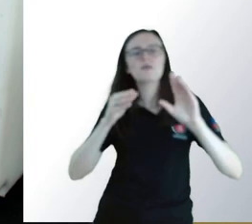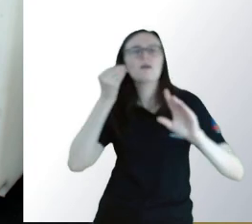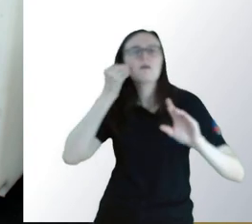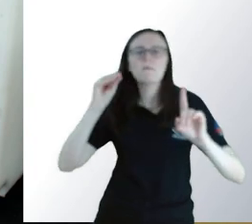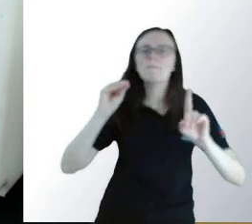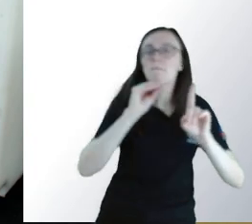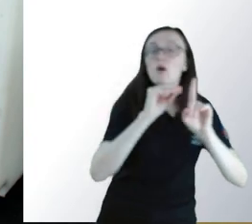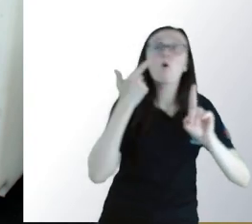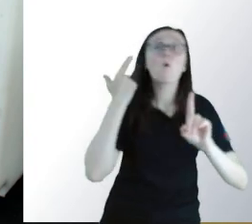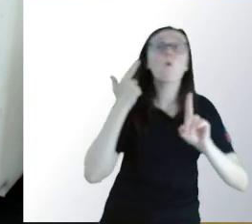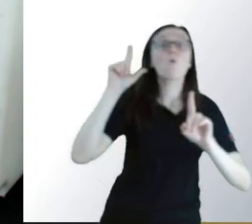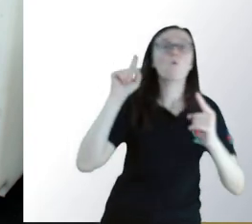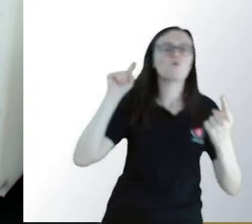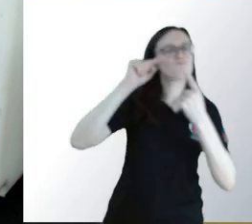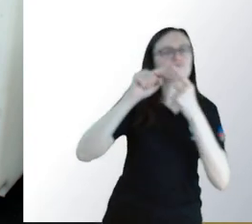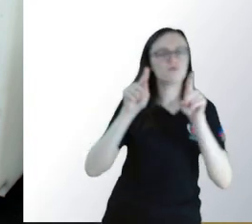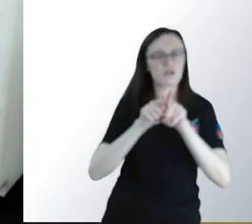lascivo